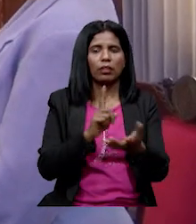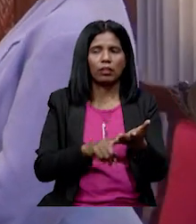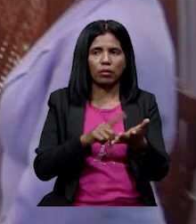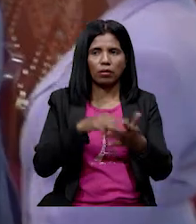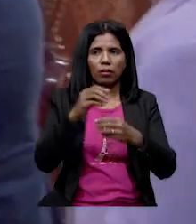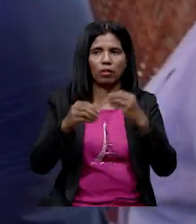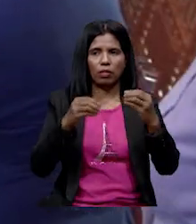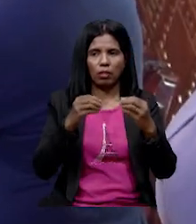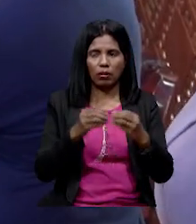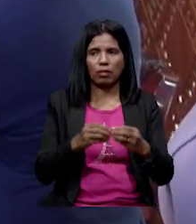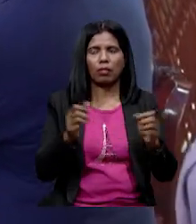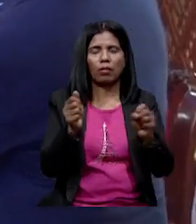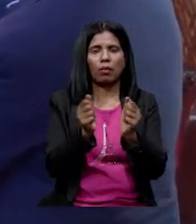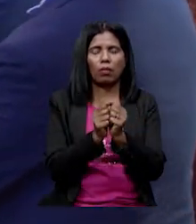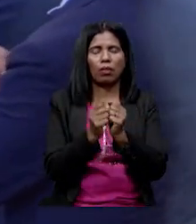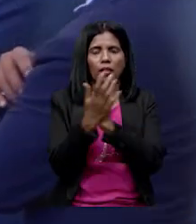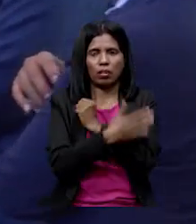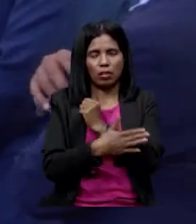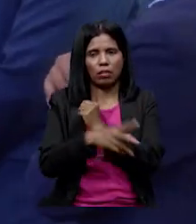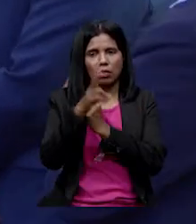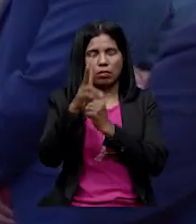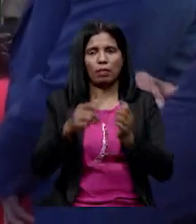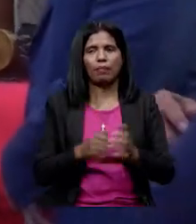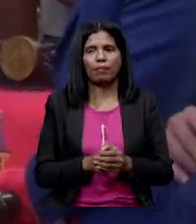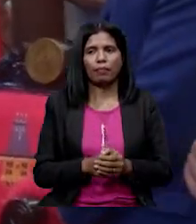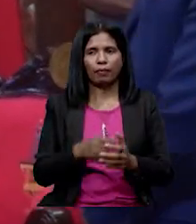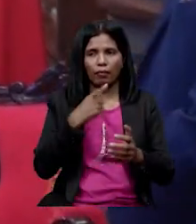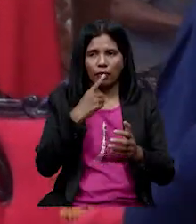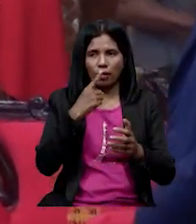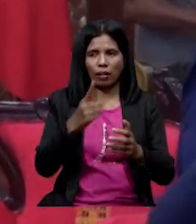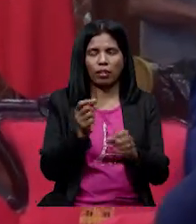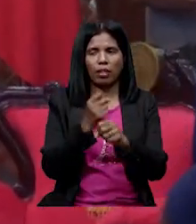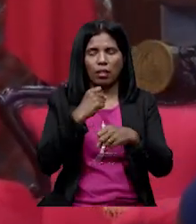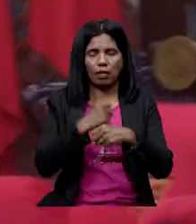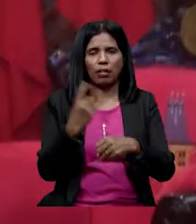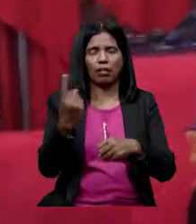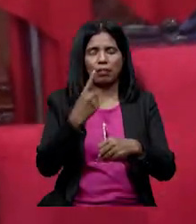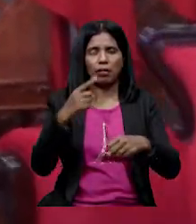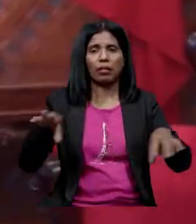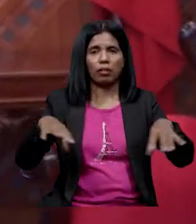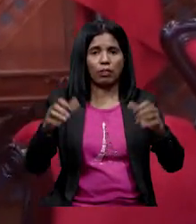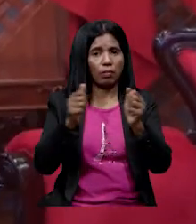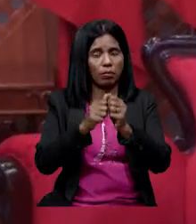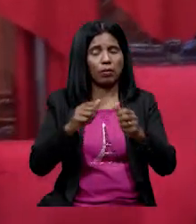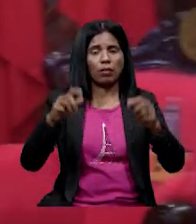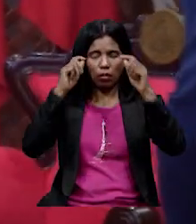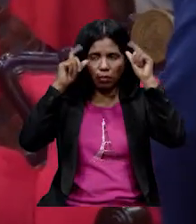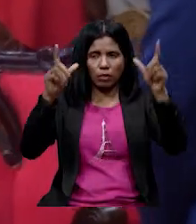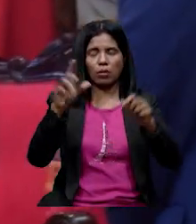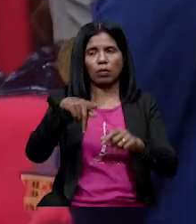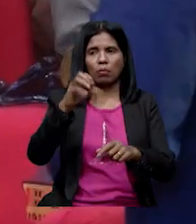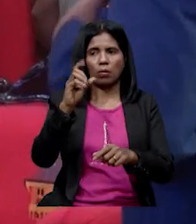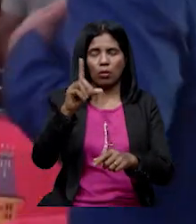relação bilateral entre a nação Guaranem. Diplomata Polônia em Hateten, se remete na fato em relação Timor-Leste com a Polônia, e a